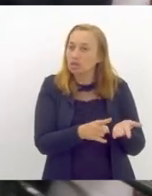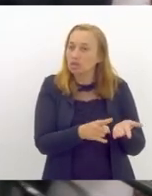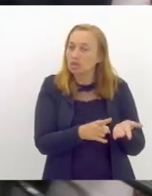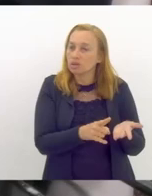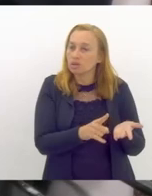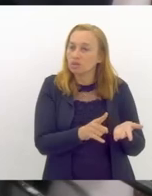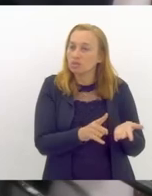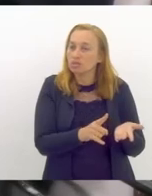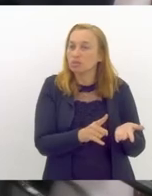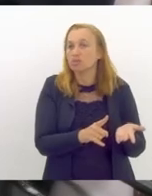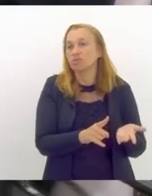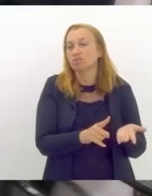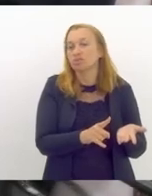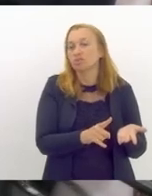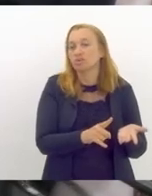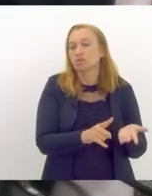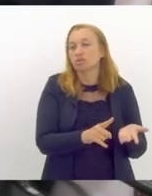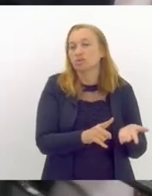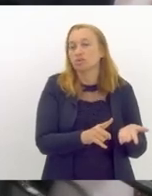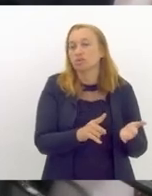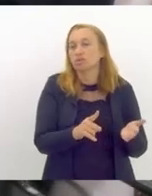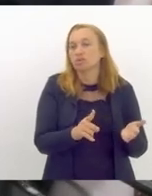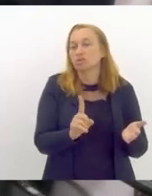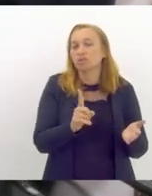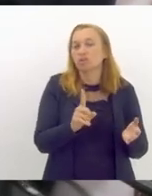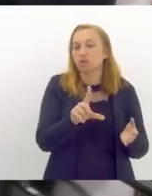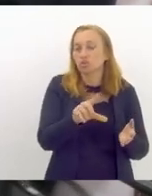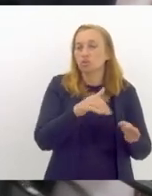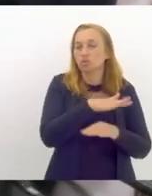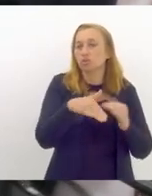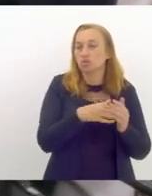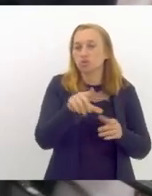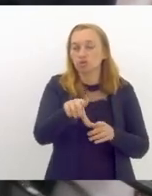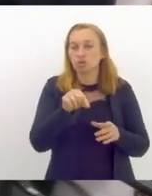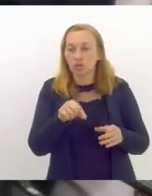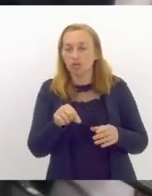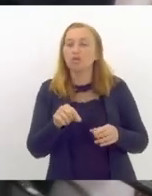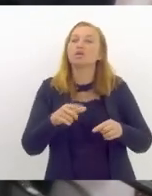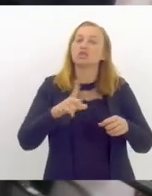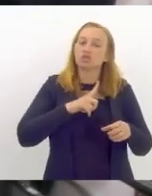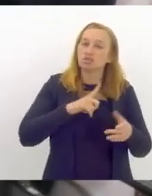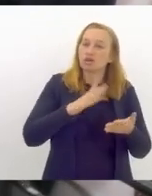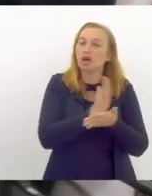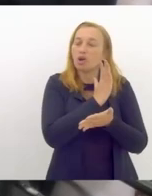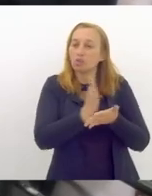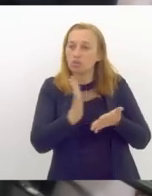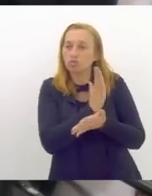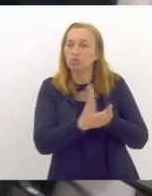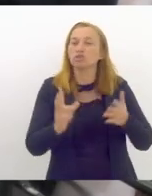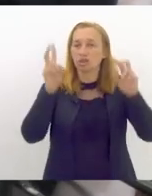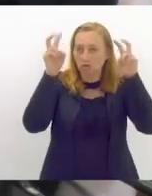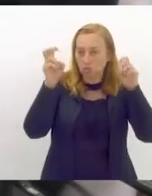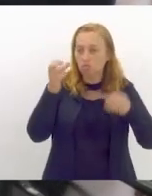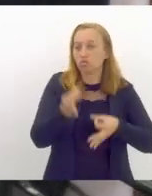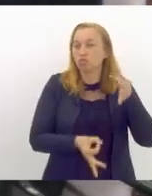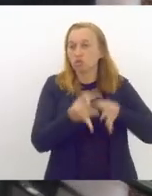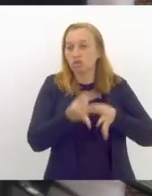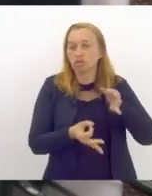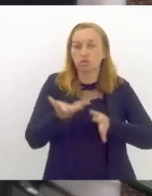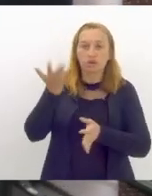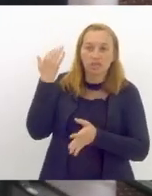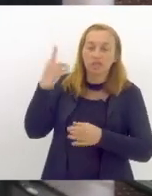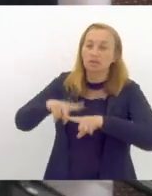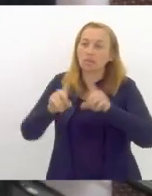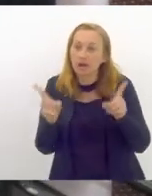com mérito definido por total porque tiveram alguns embargos e algumas é questionamentos jurídicos posteriores